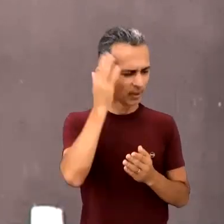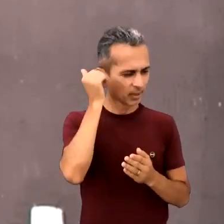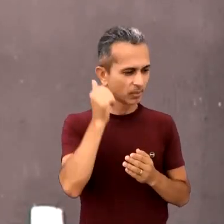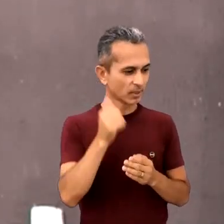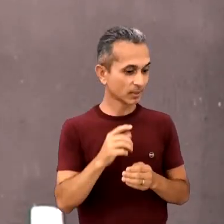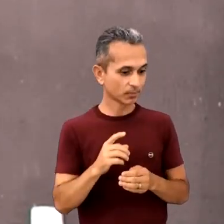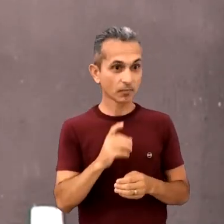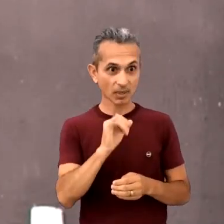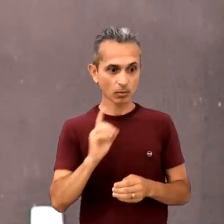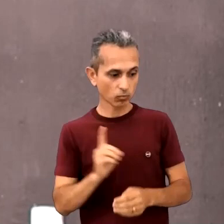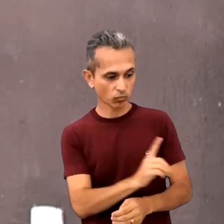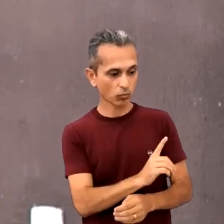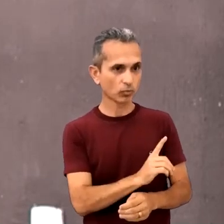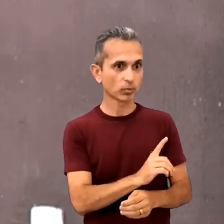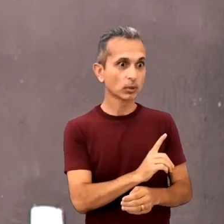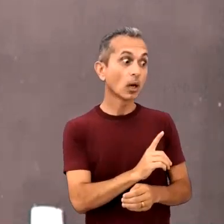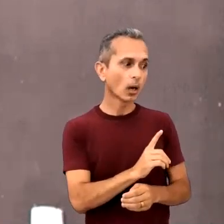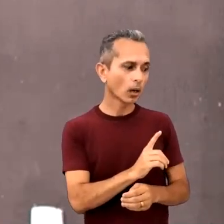vazias.